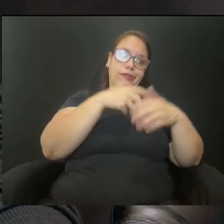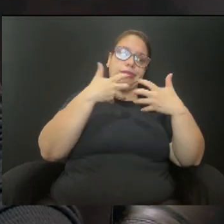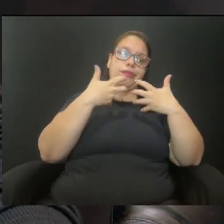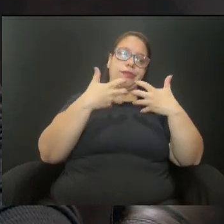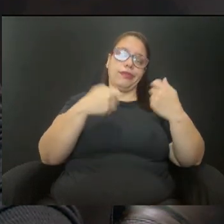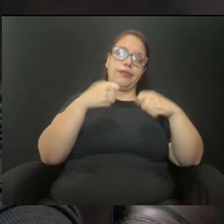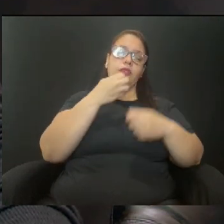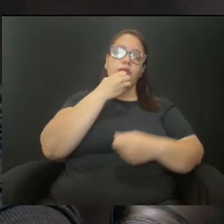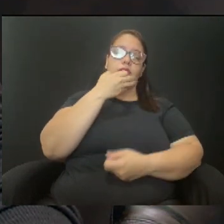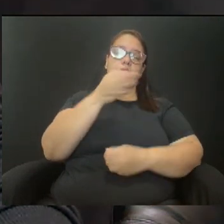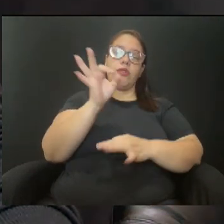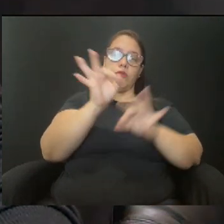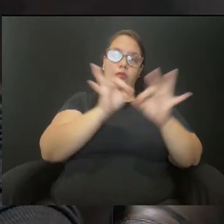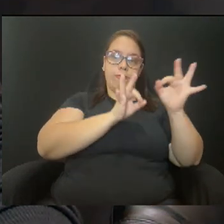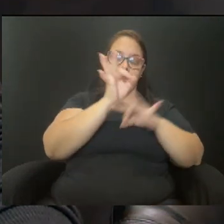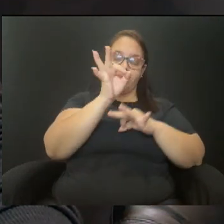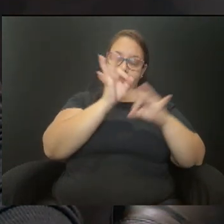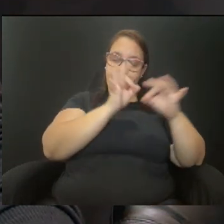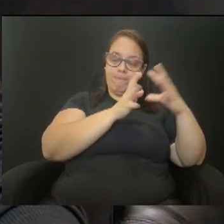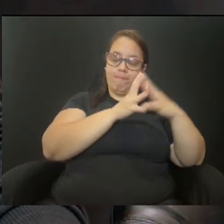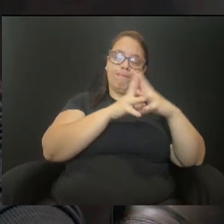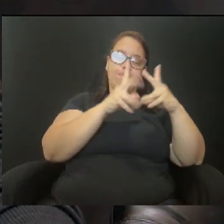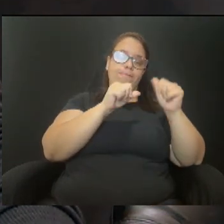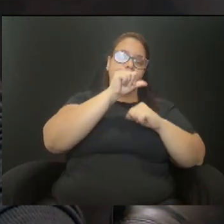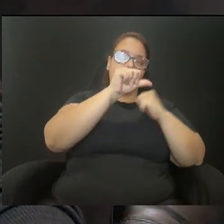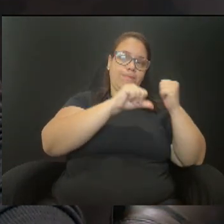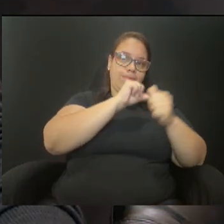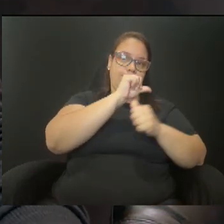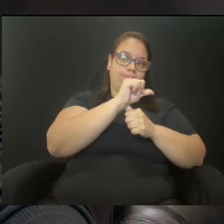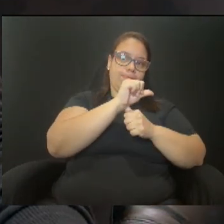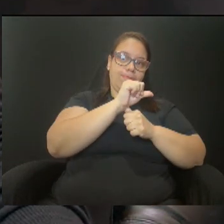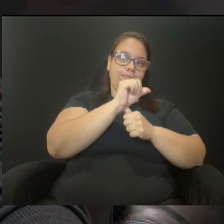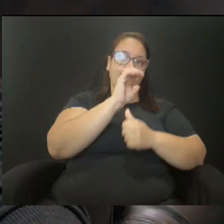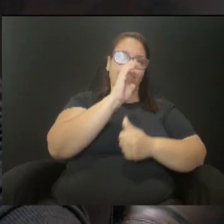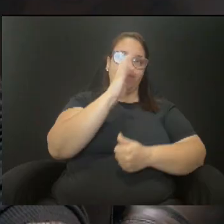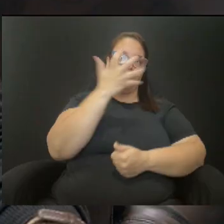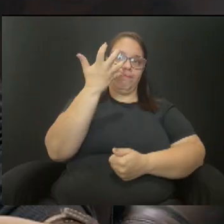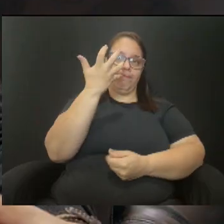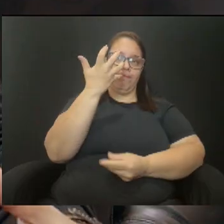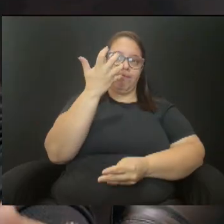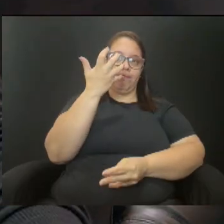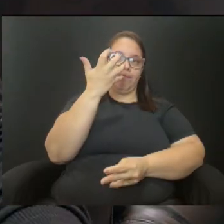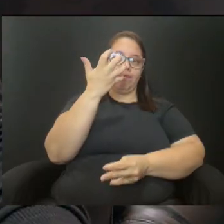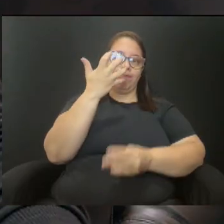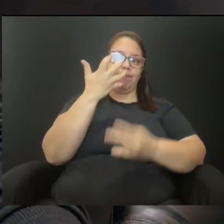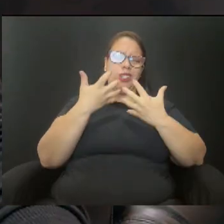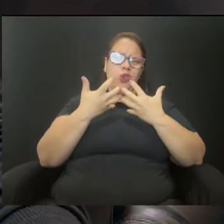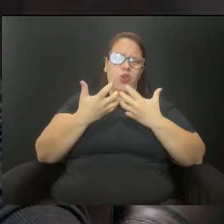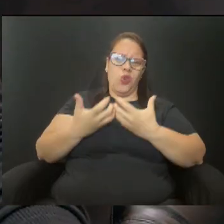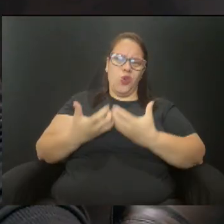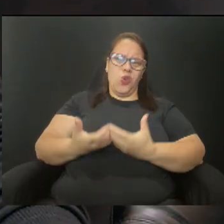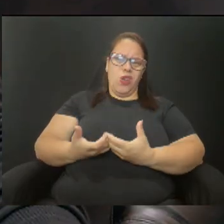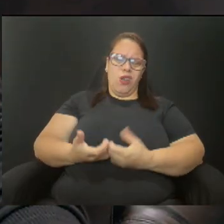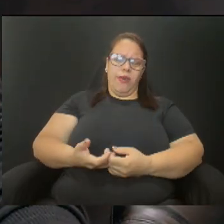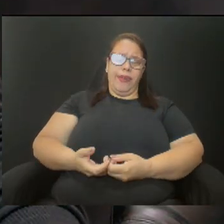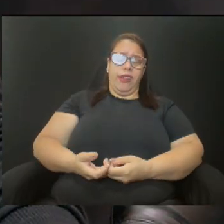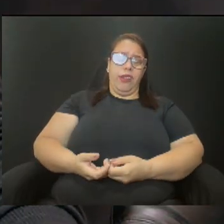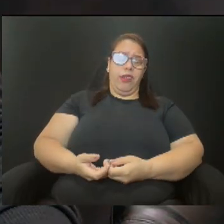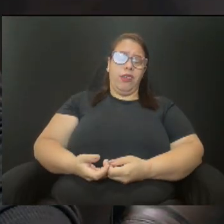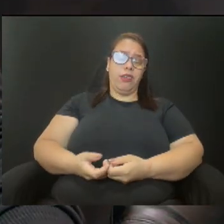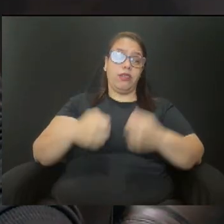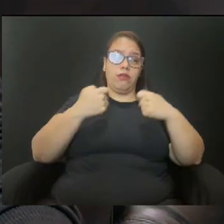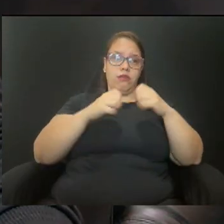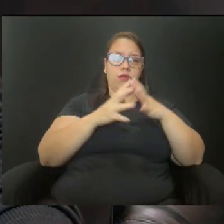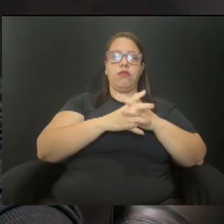preparado, porque toda mudança causa um cansaço, é uma energia a mais que você necessita. Então é